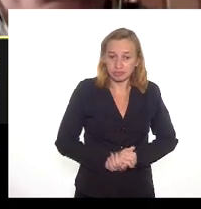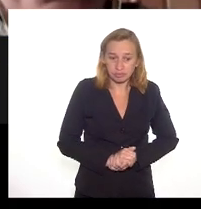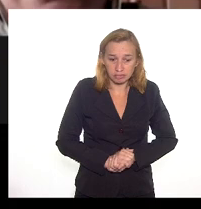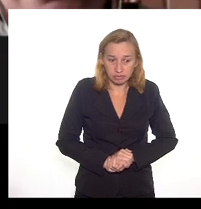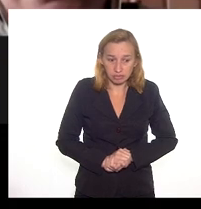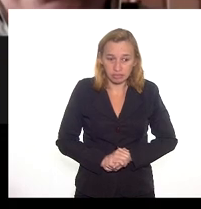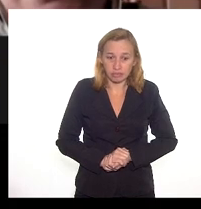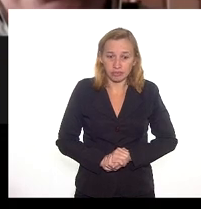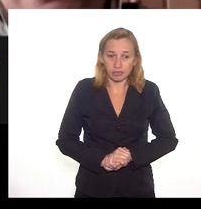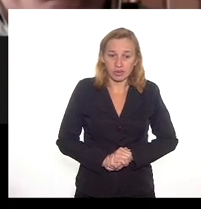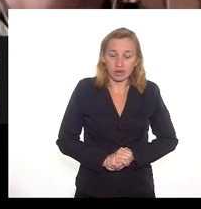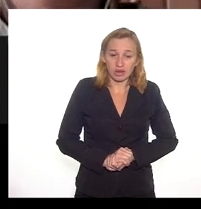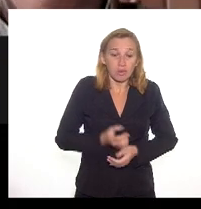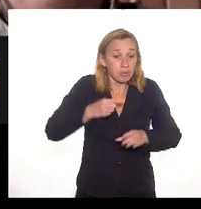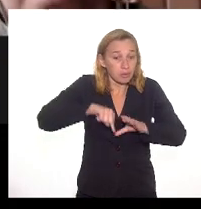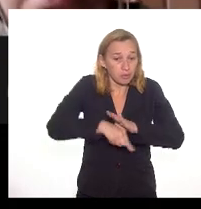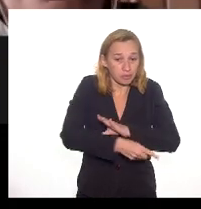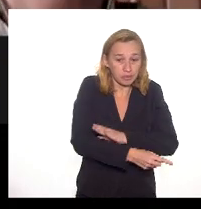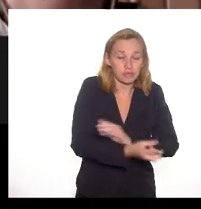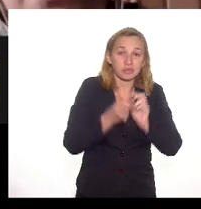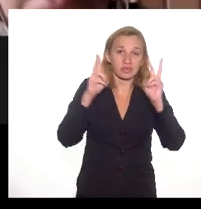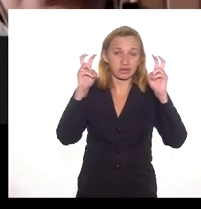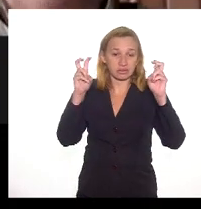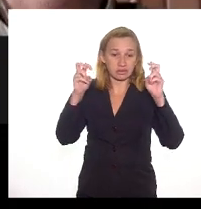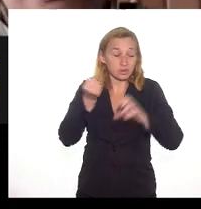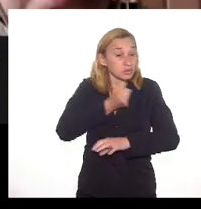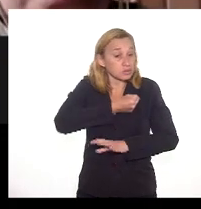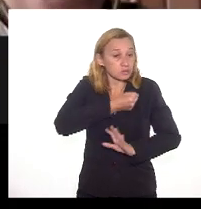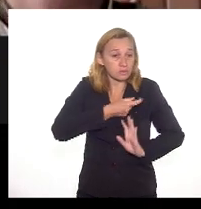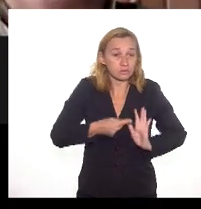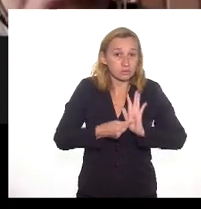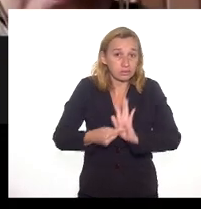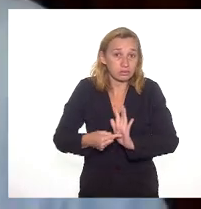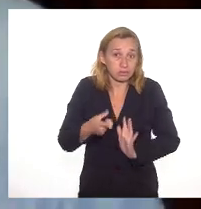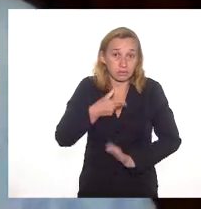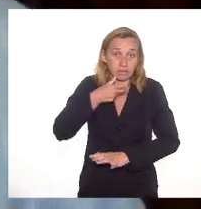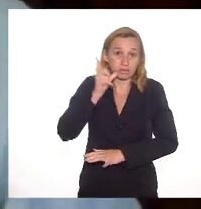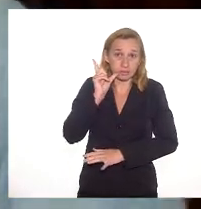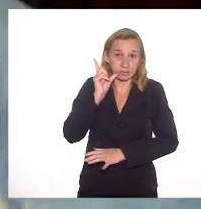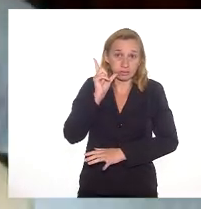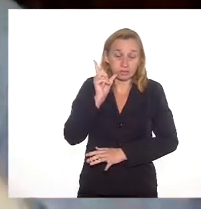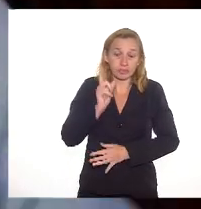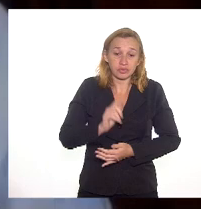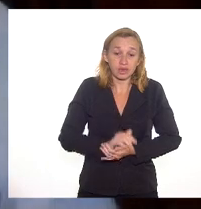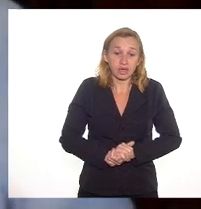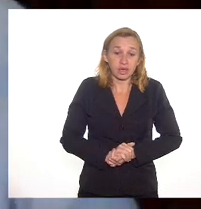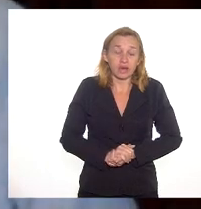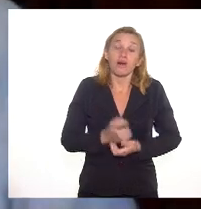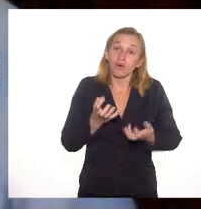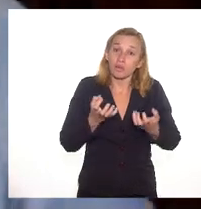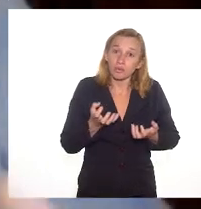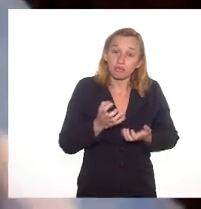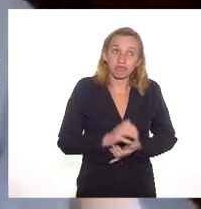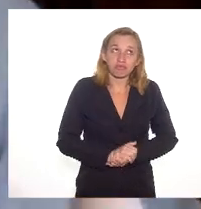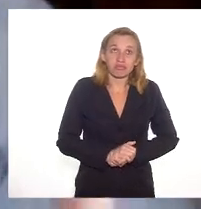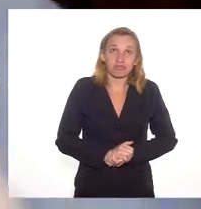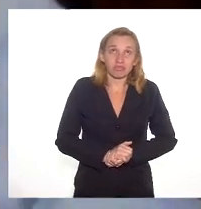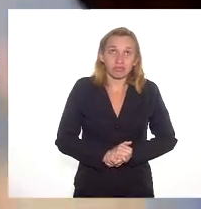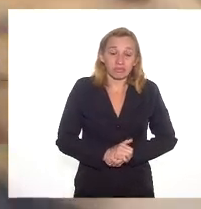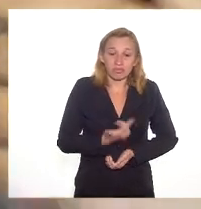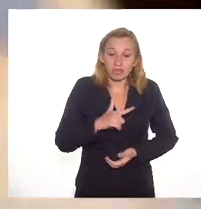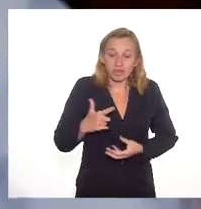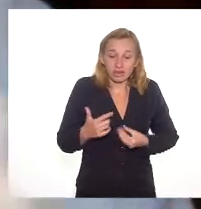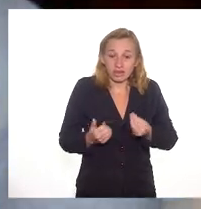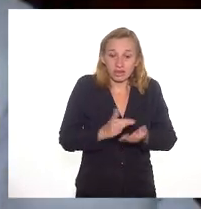para aprofundar este tema. Os dados que ela trouxe ontem, assim, eu quero assim, não tem nada a